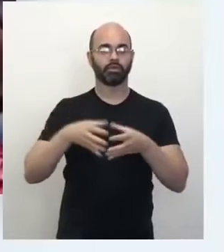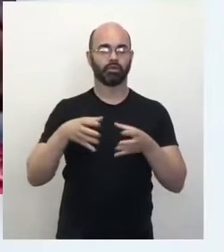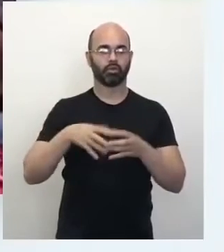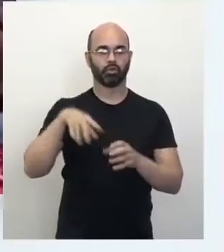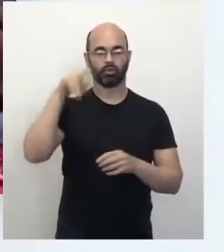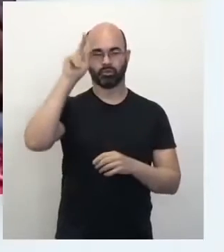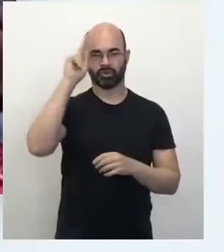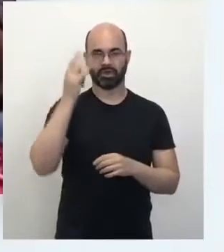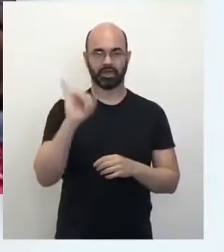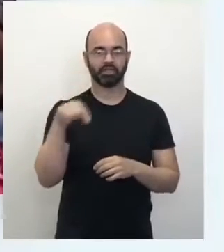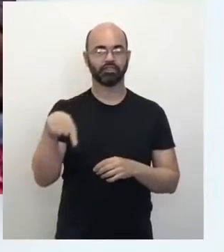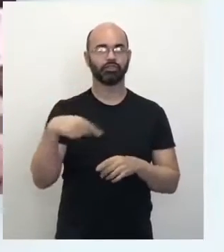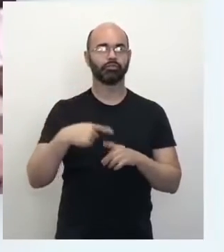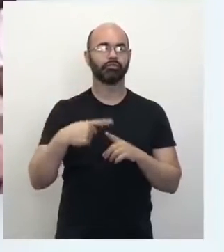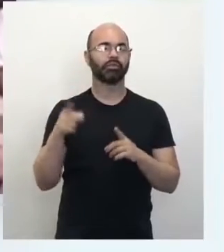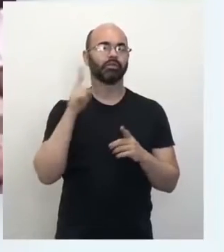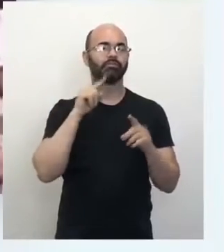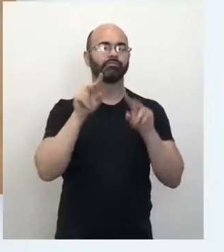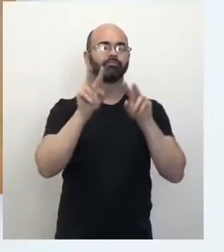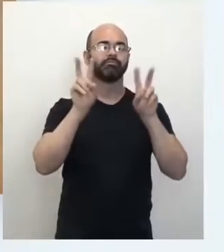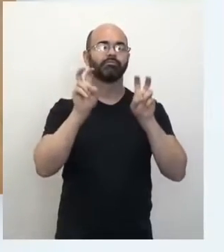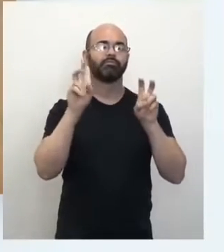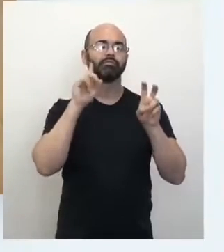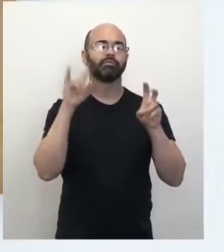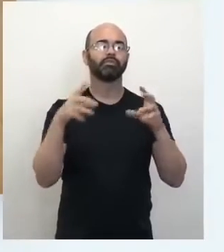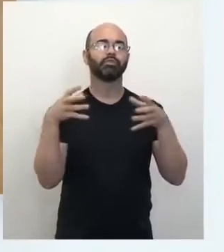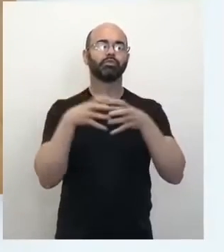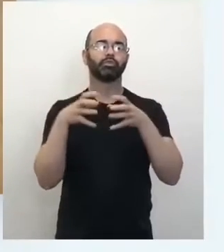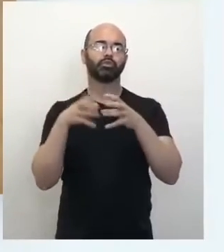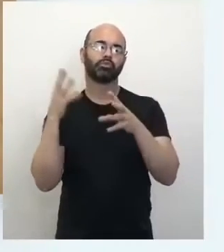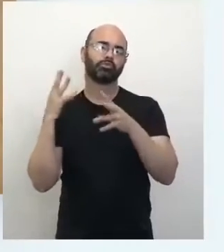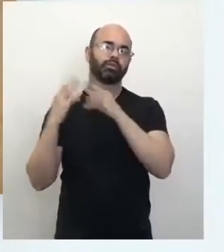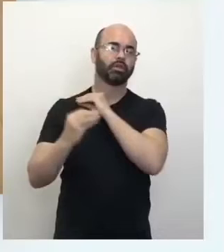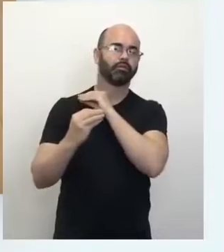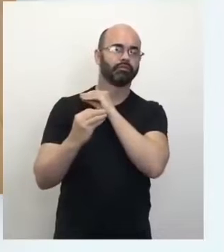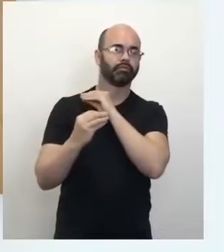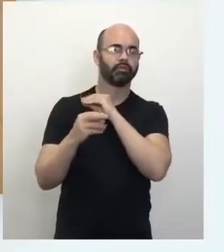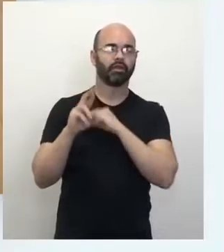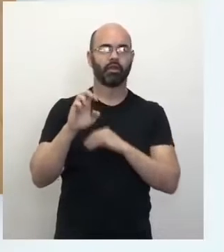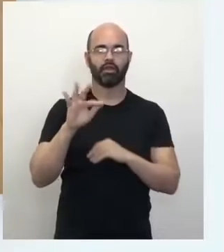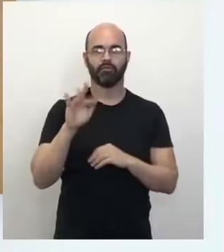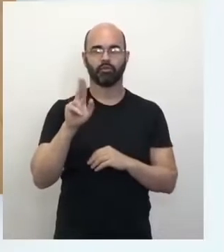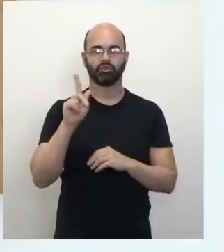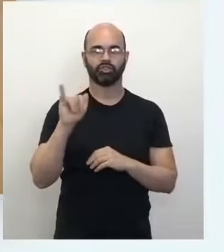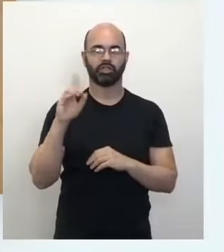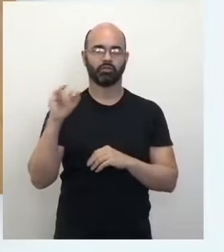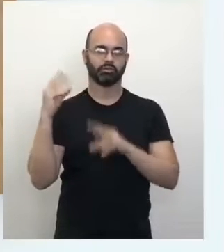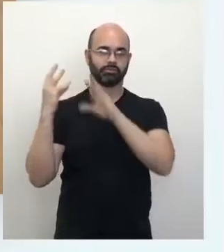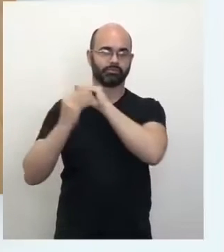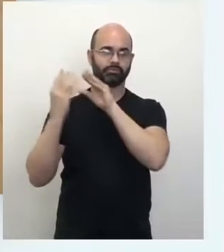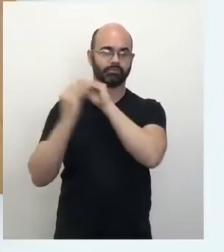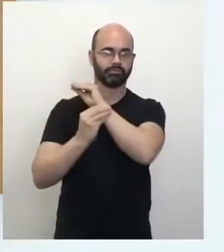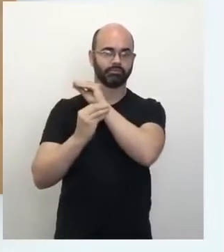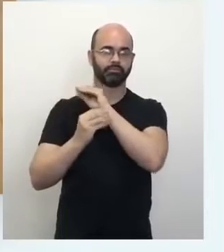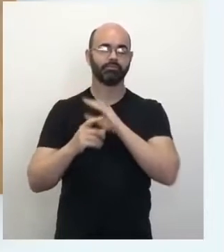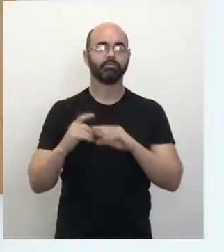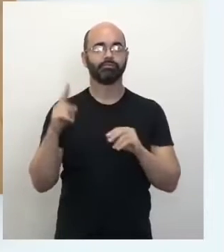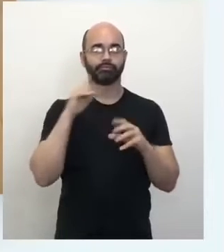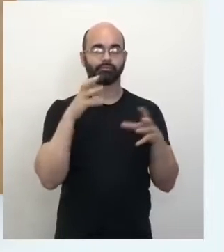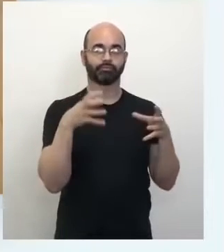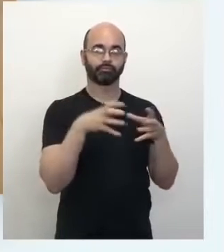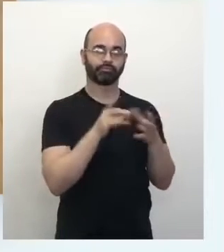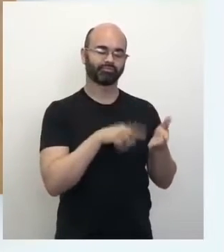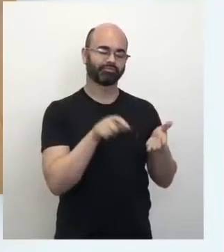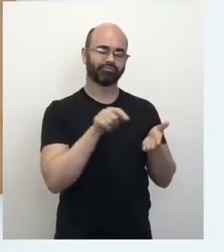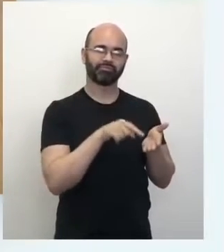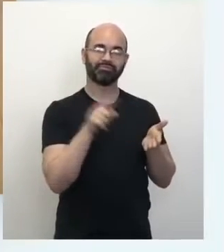se encaixavam na categoria de refugiados, de acordo com a normativa internacional e com a normativa interna,